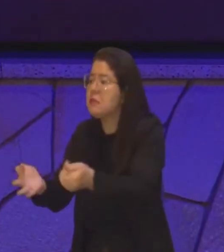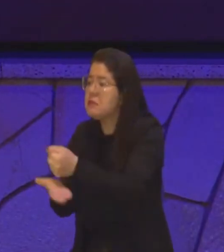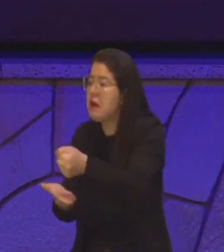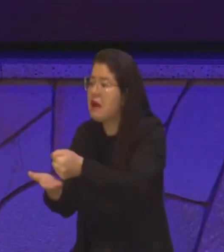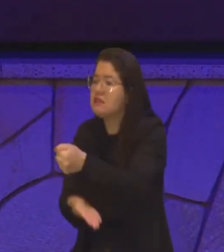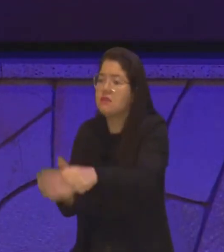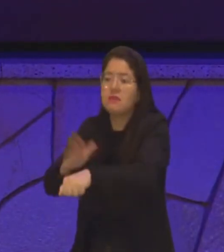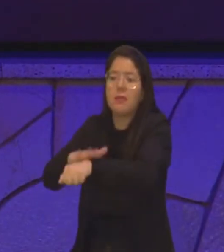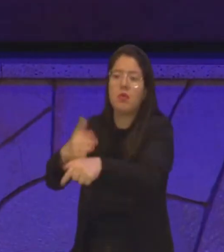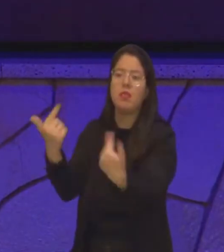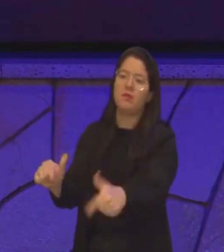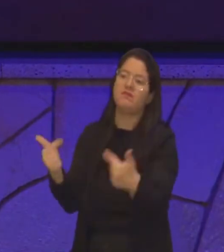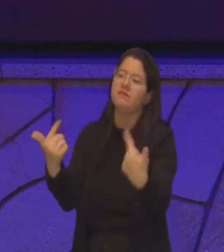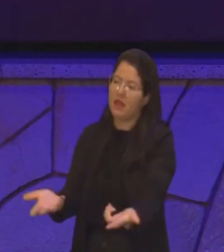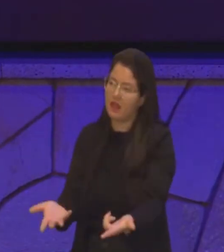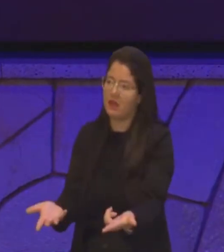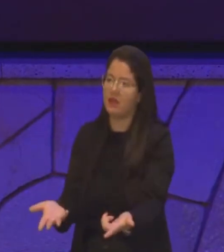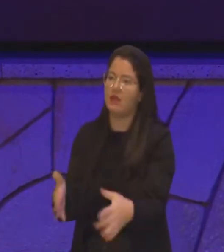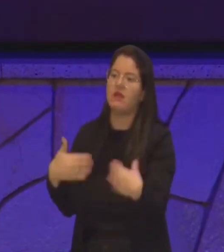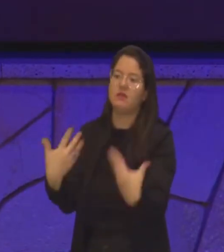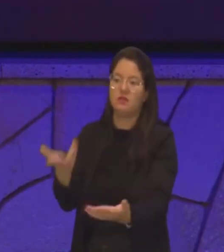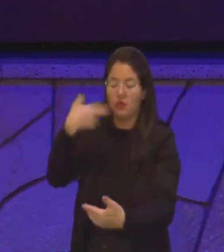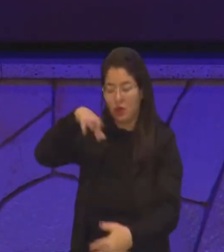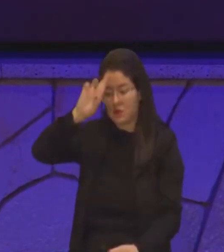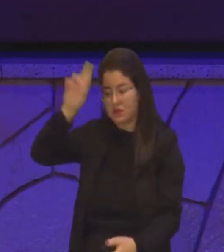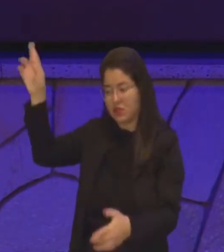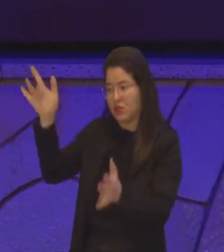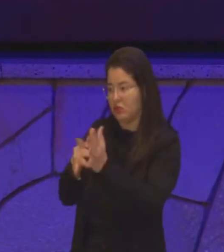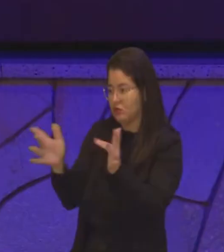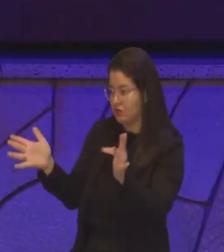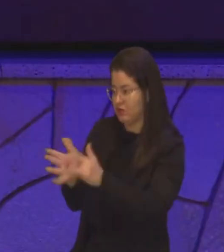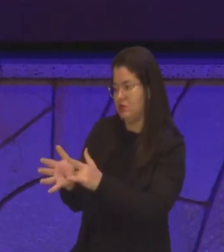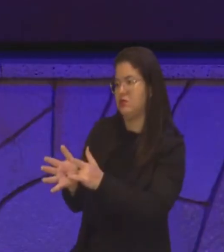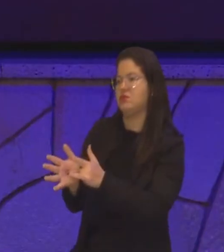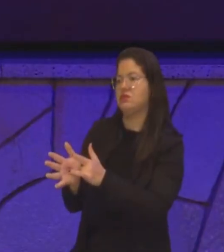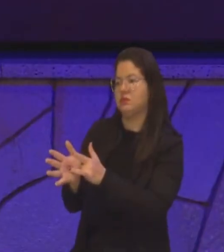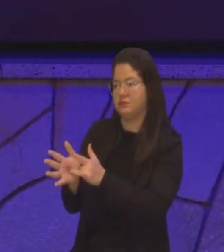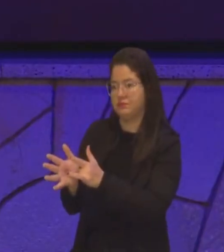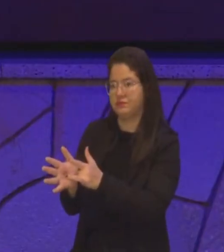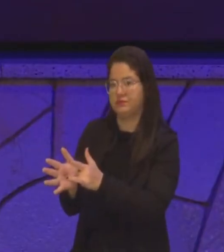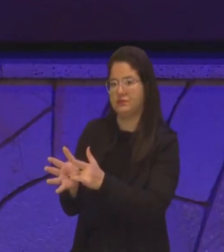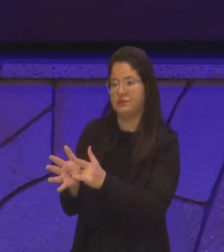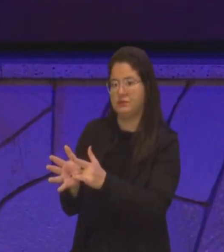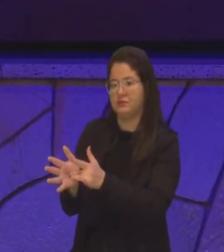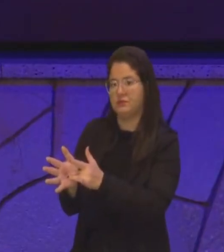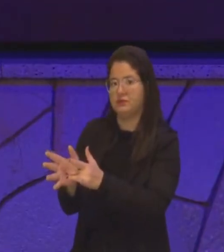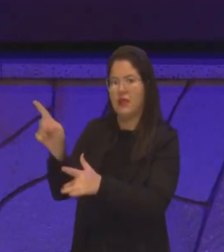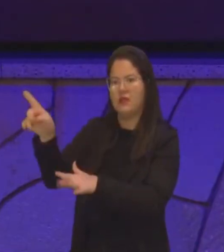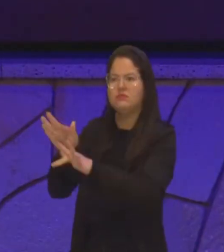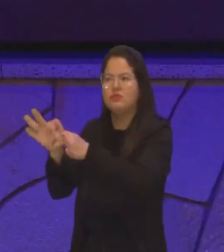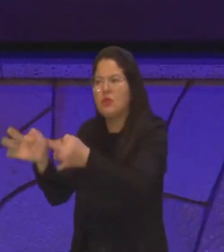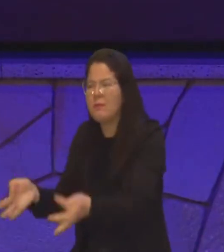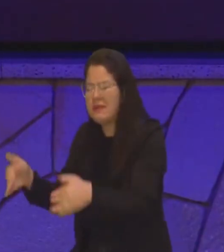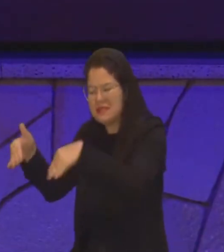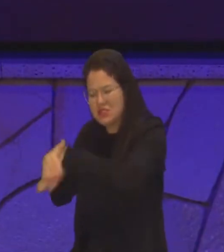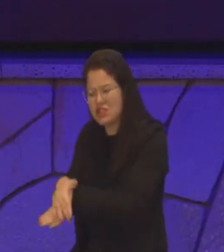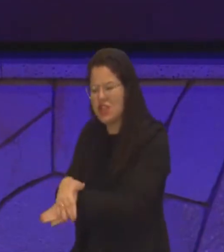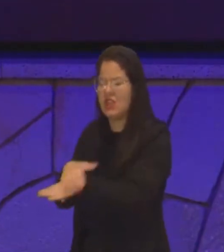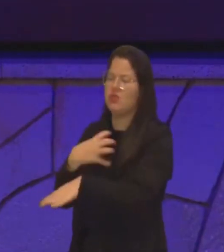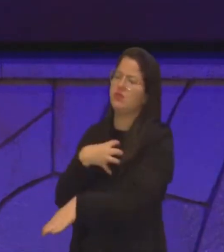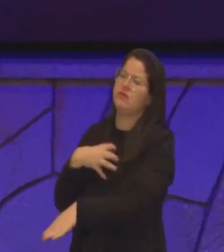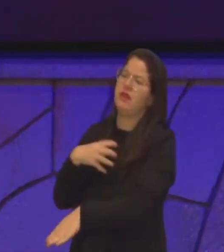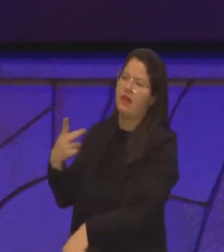básico, para aquilo que o Senhor Jesus, em sua humildade e